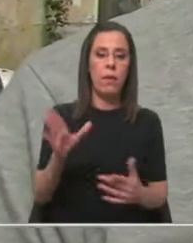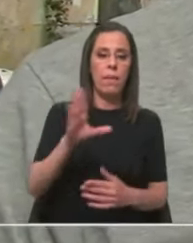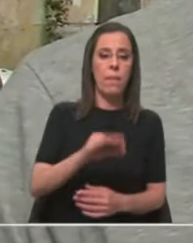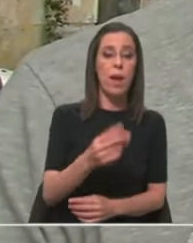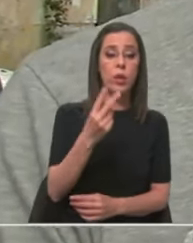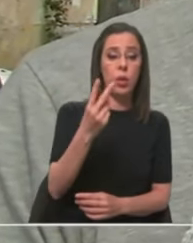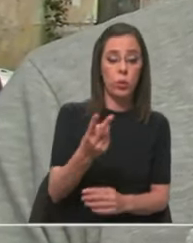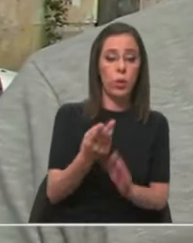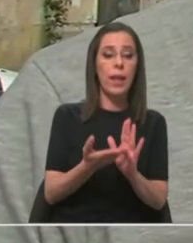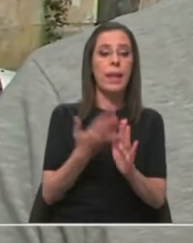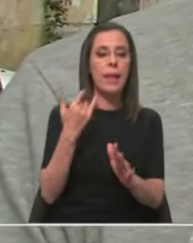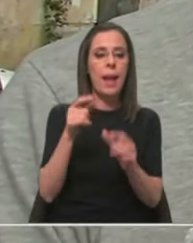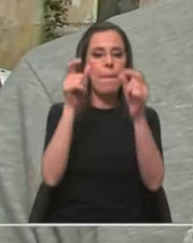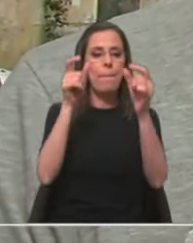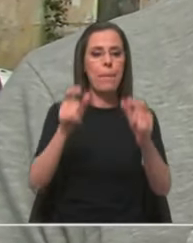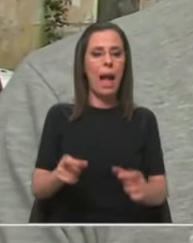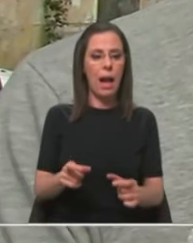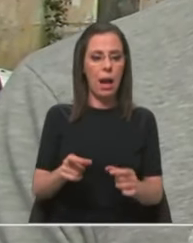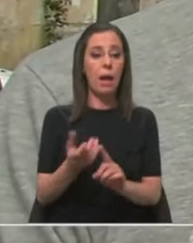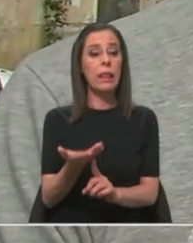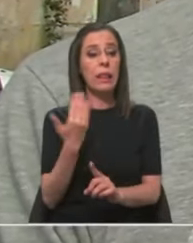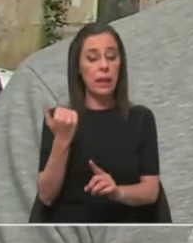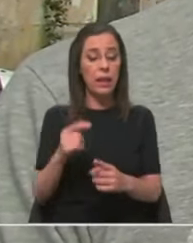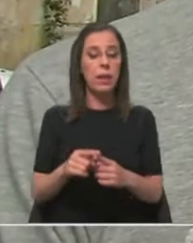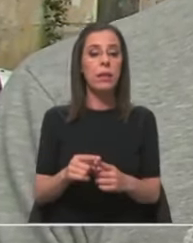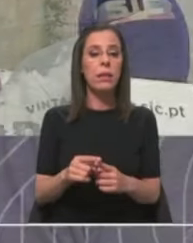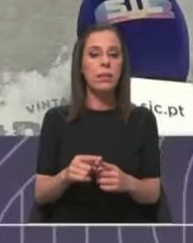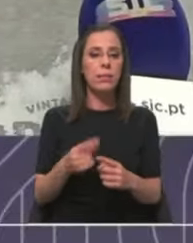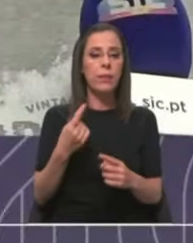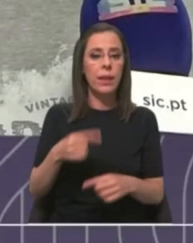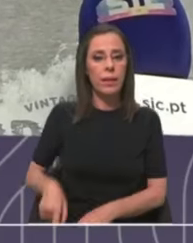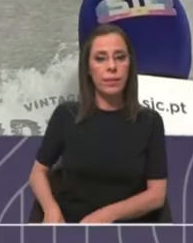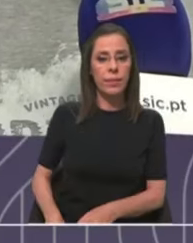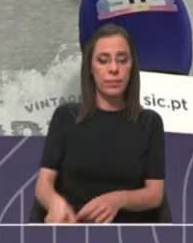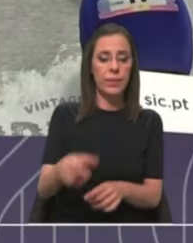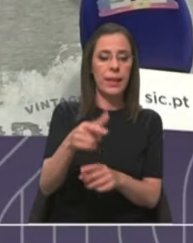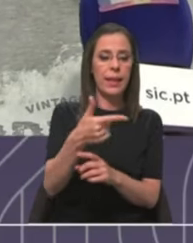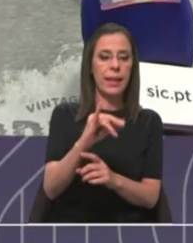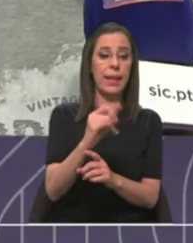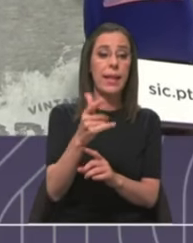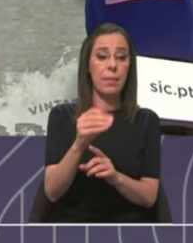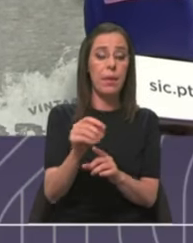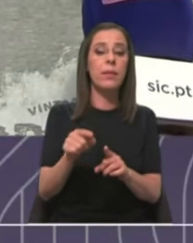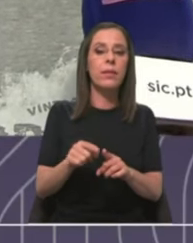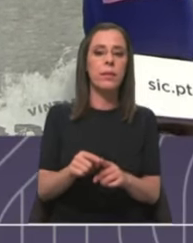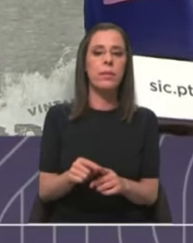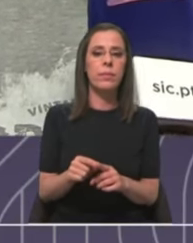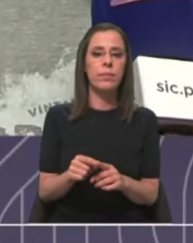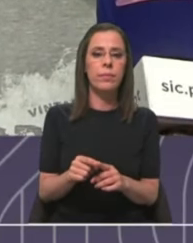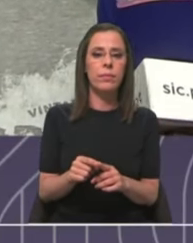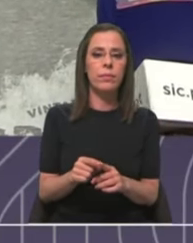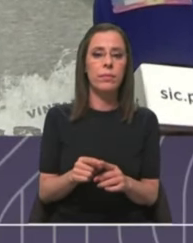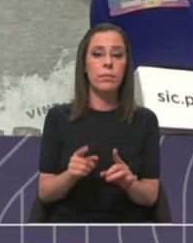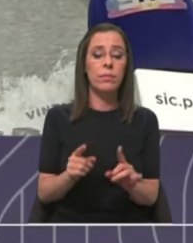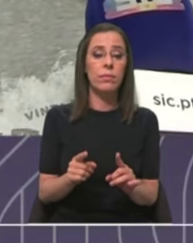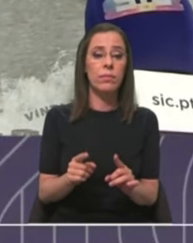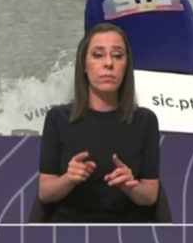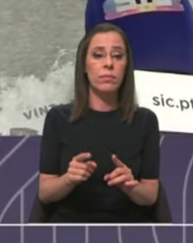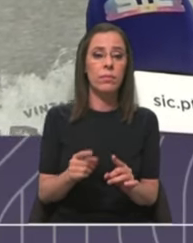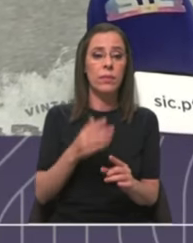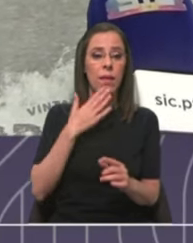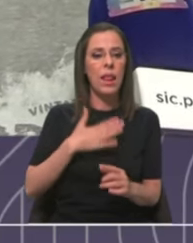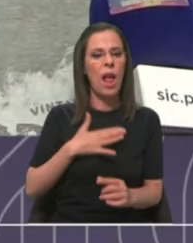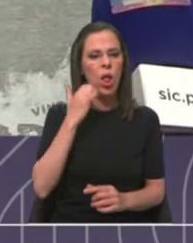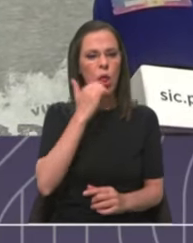mais 2 para tirar as placas e a cavilha que eu tenho na tíbia. Porque elas estão-me a fazer